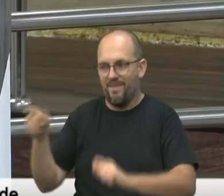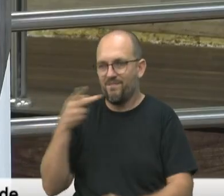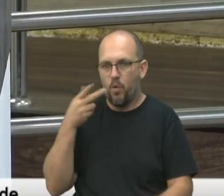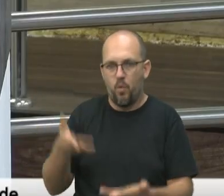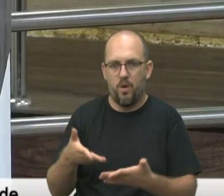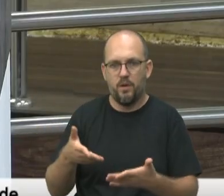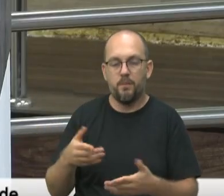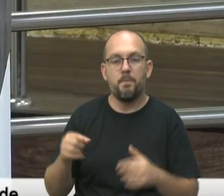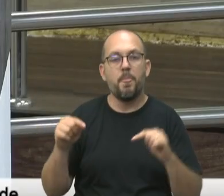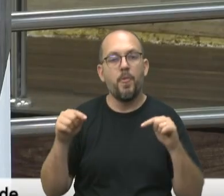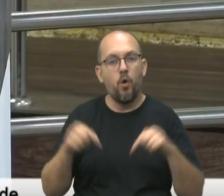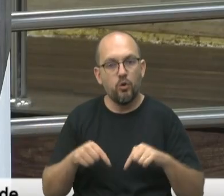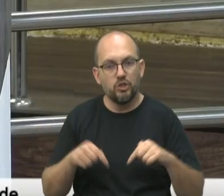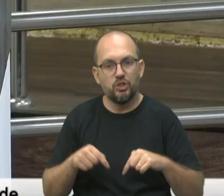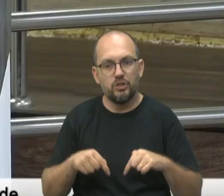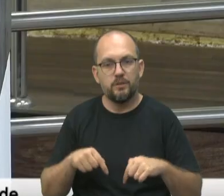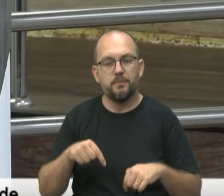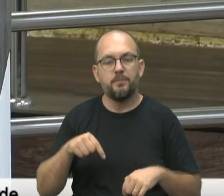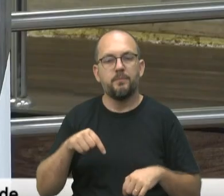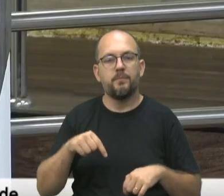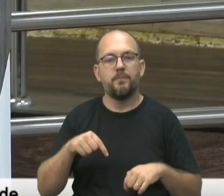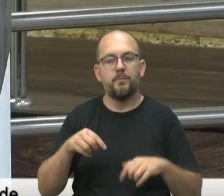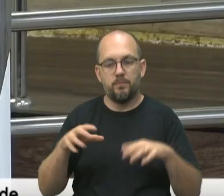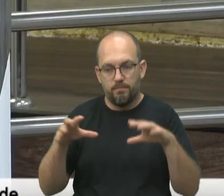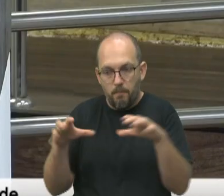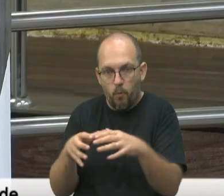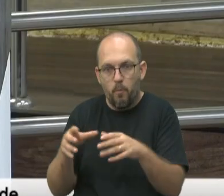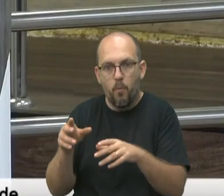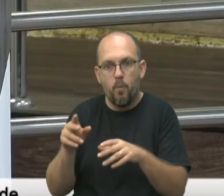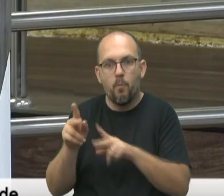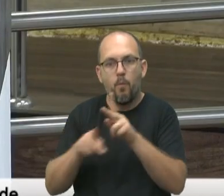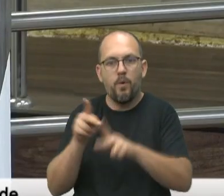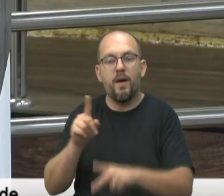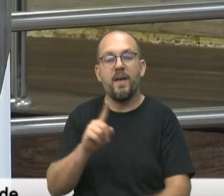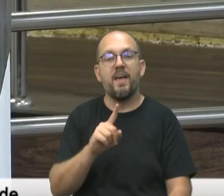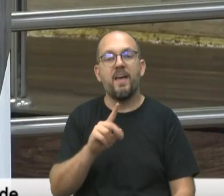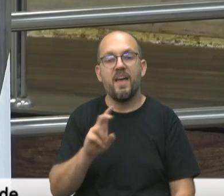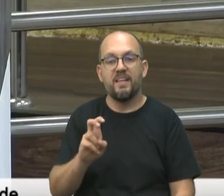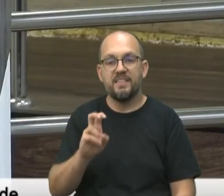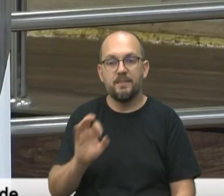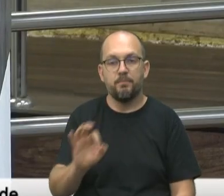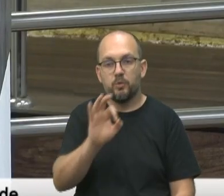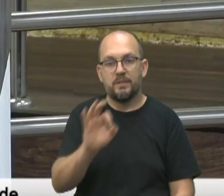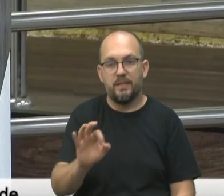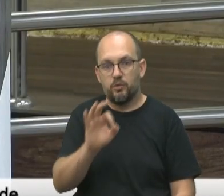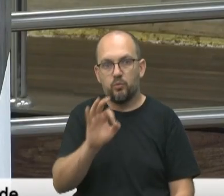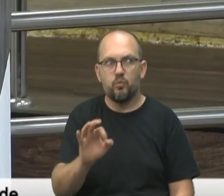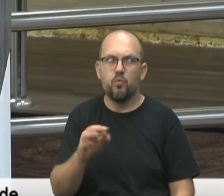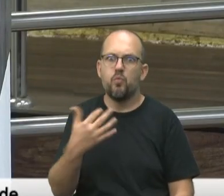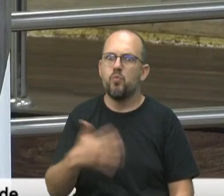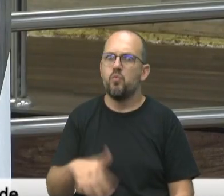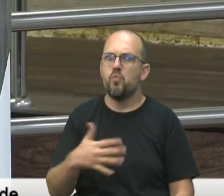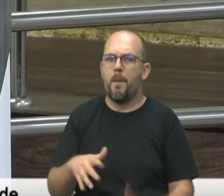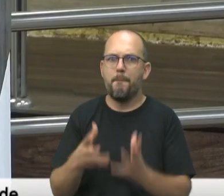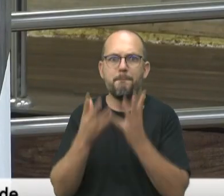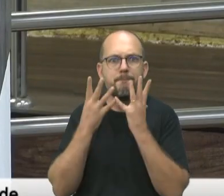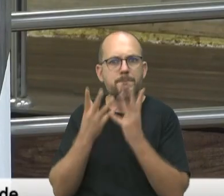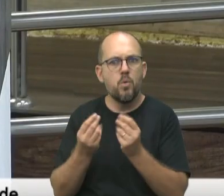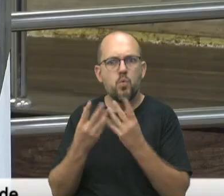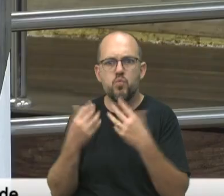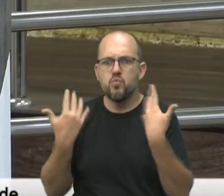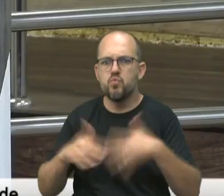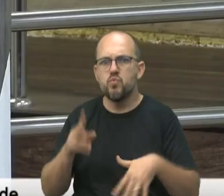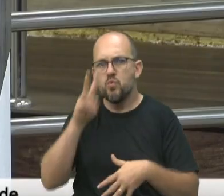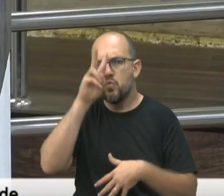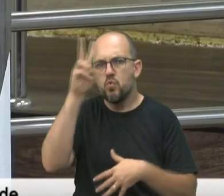hoje essa camada da população são 15%. 15% é muita coisa. E aí me